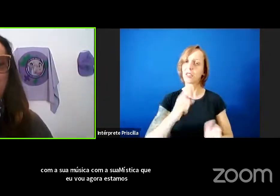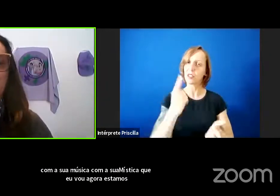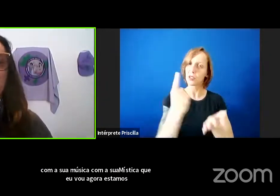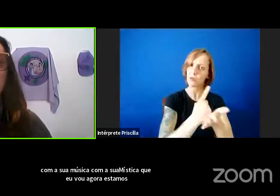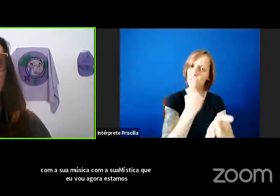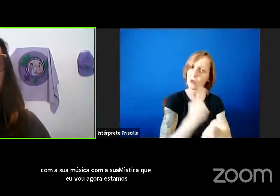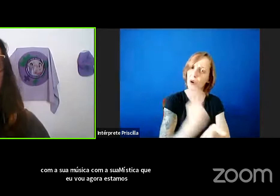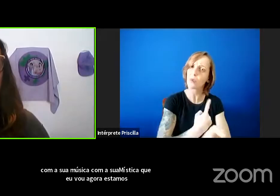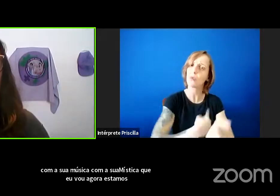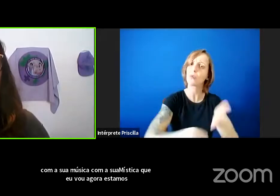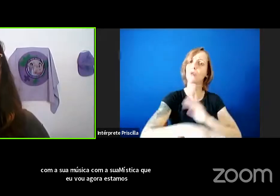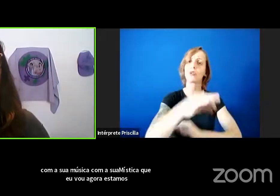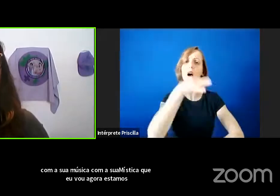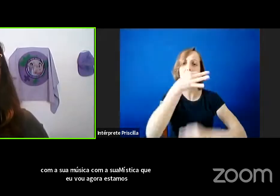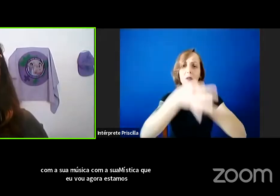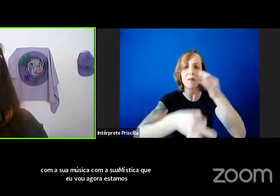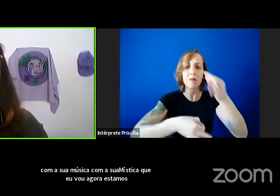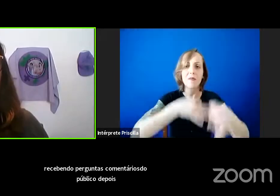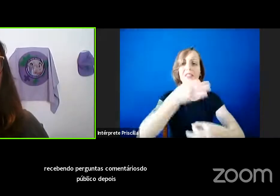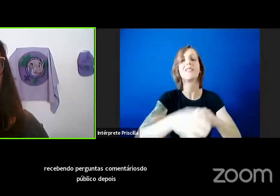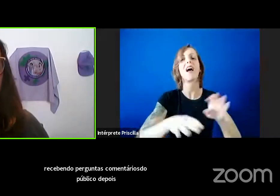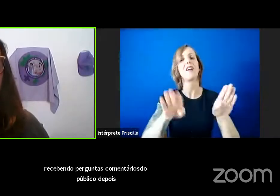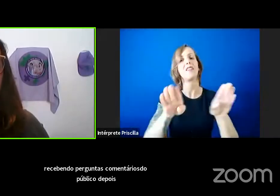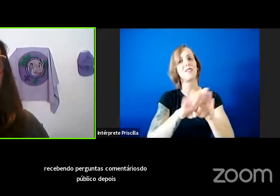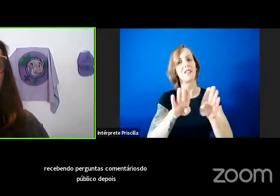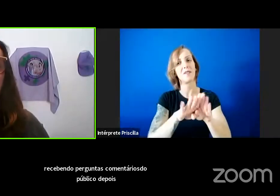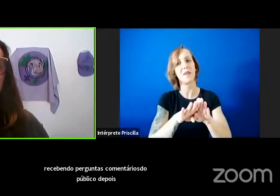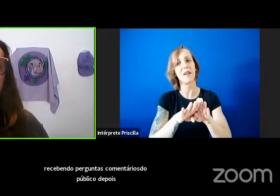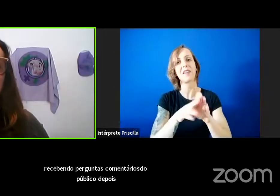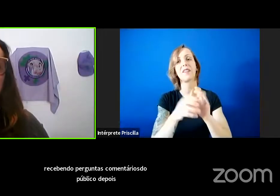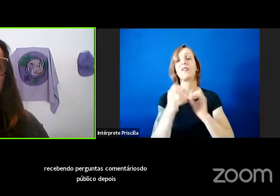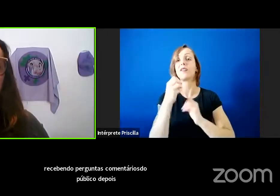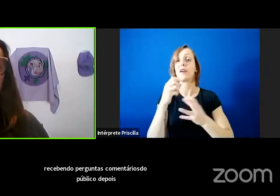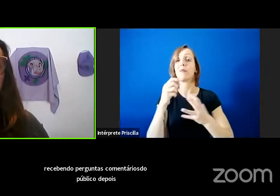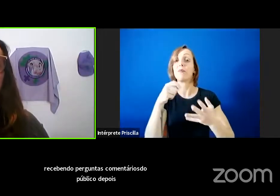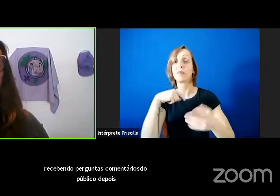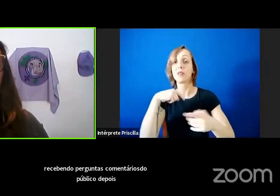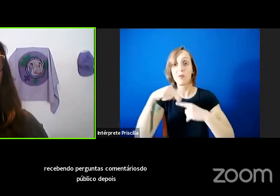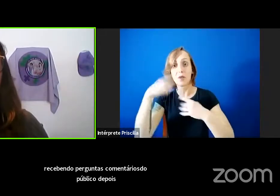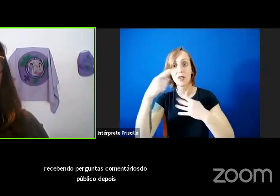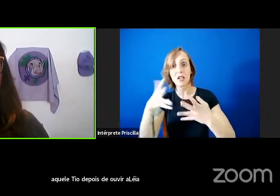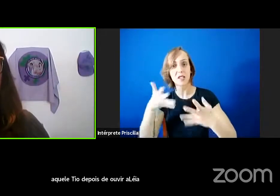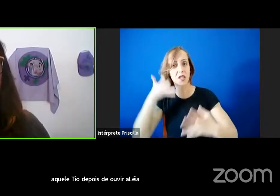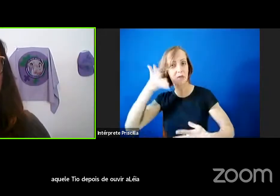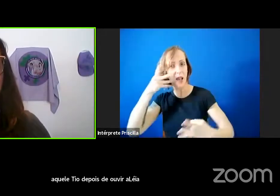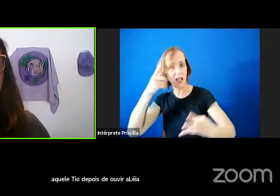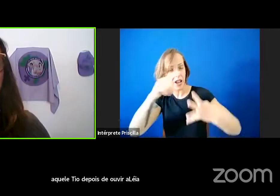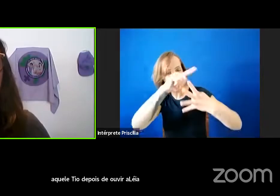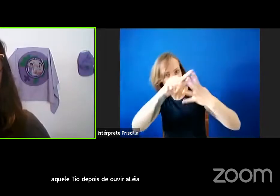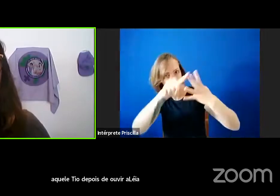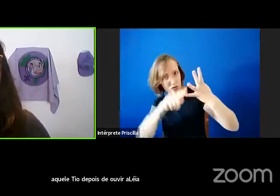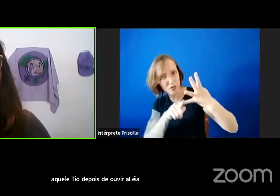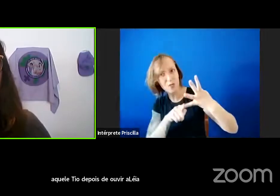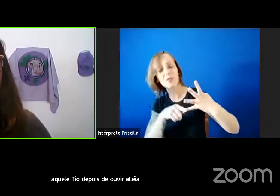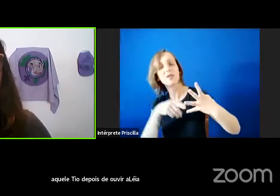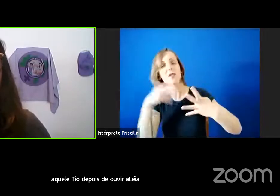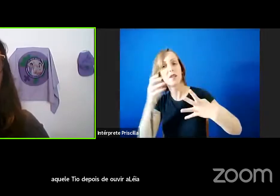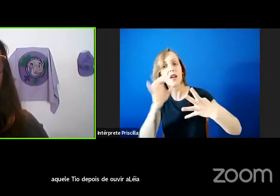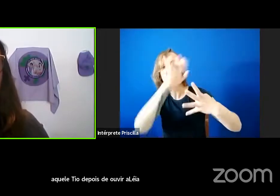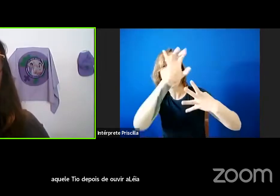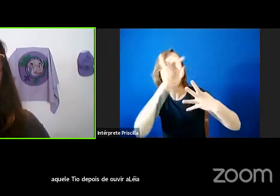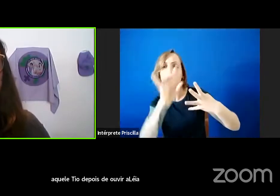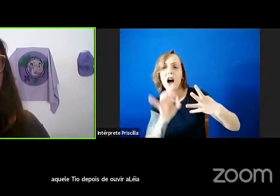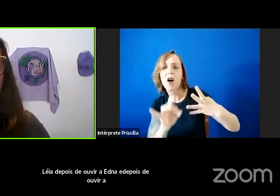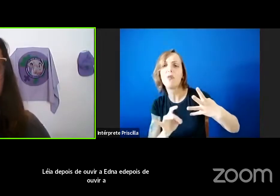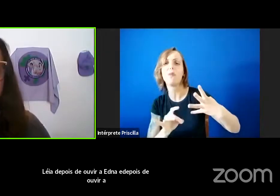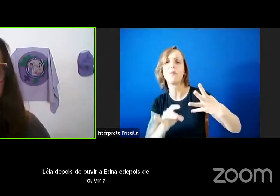público, depois de ouvir a Querechu, depois de ouvir a Leia, depois de ouvir a Edna, depois de ouvir a Cirlei, cada uma com a sua mística,